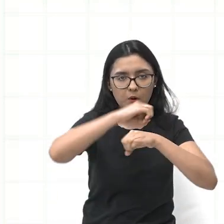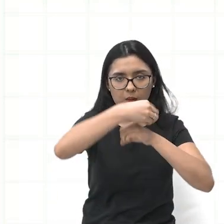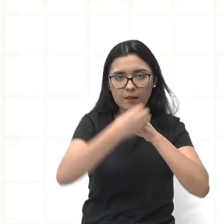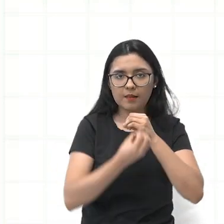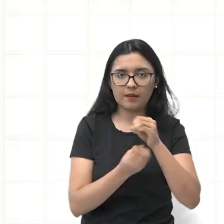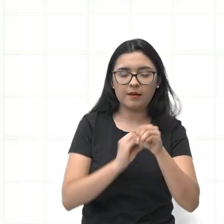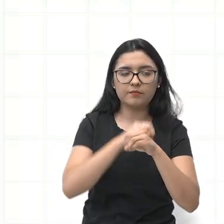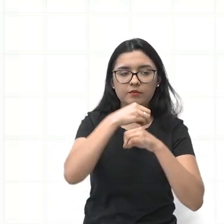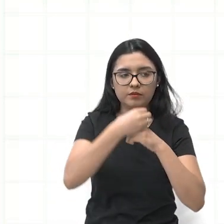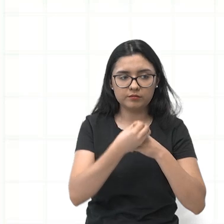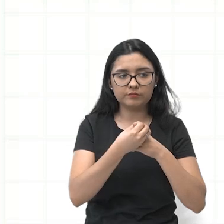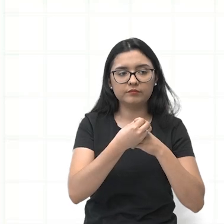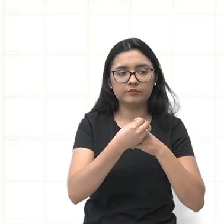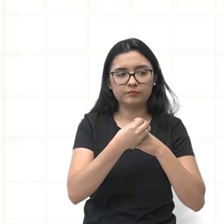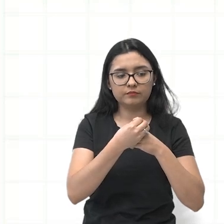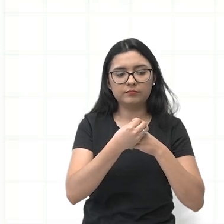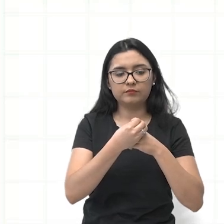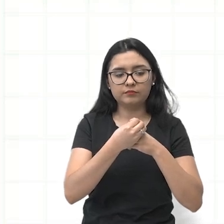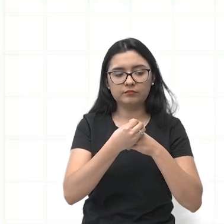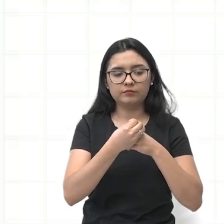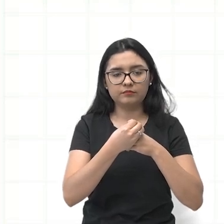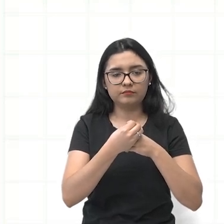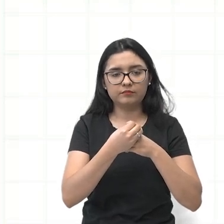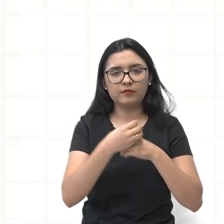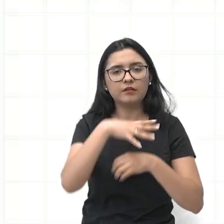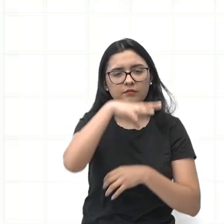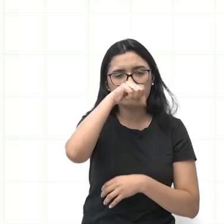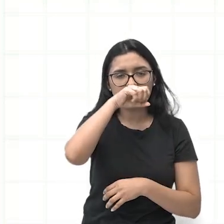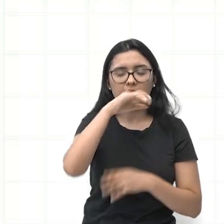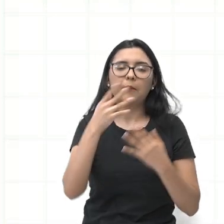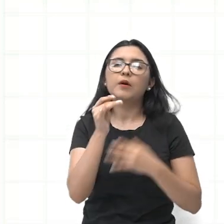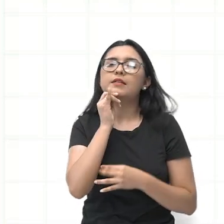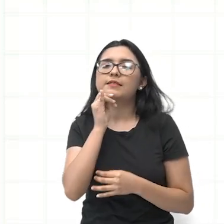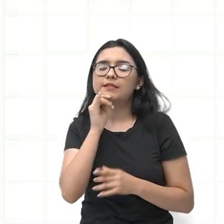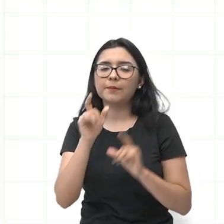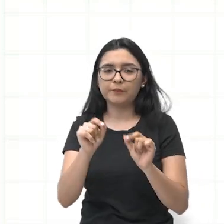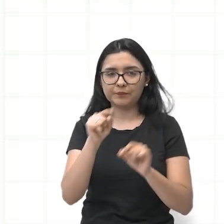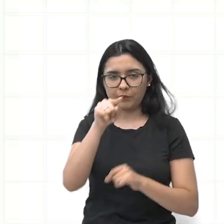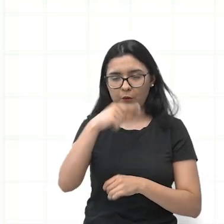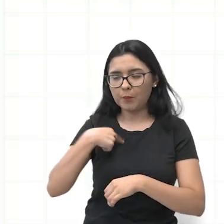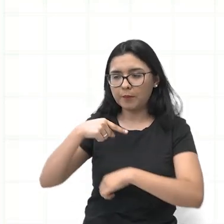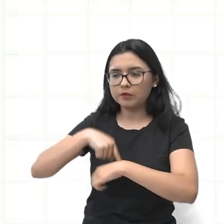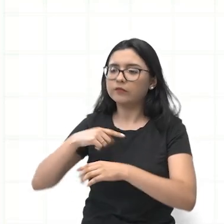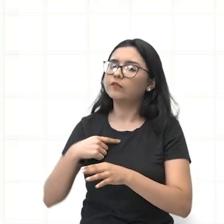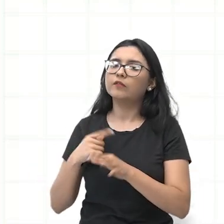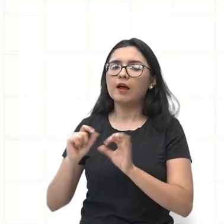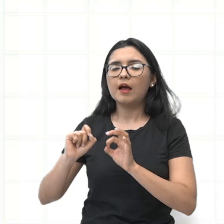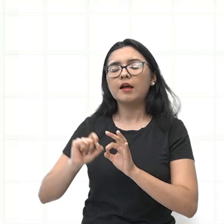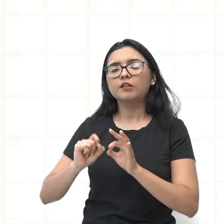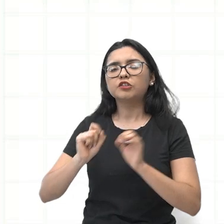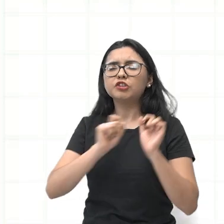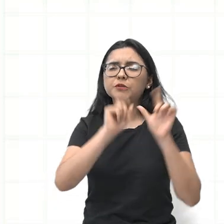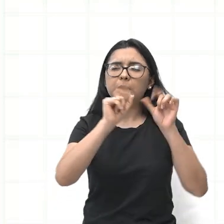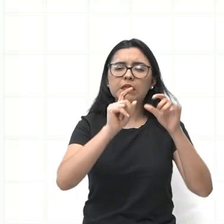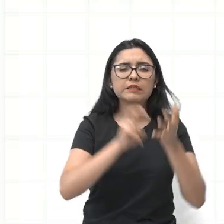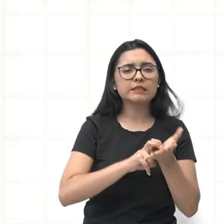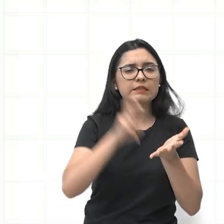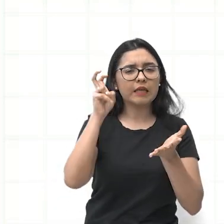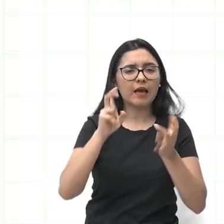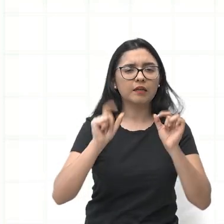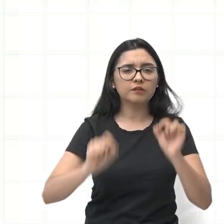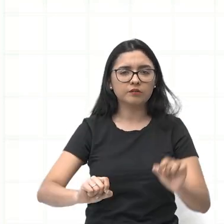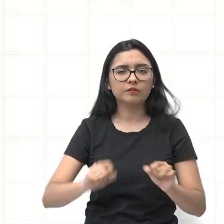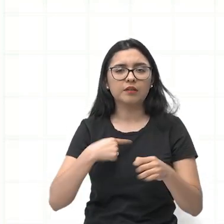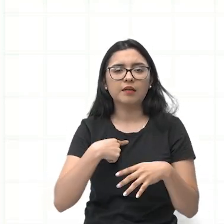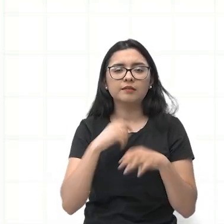moléculas odoríferas, que o seu cheirinho de café, quando a gente está no quarto de manhã cedo, dá